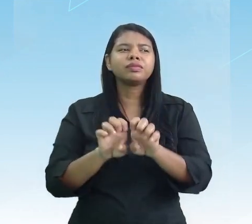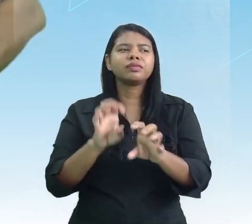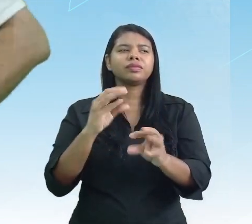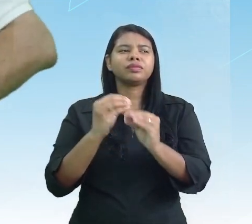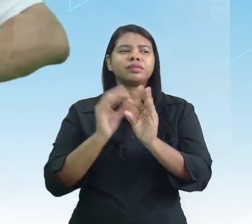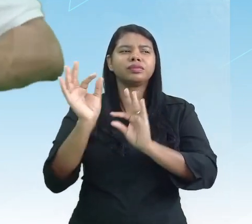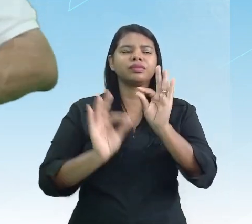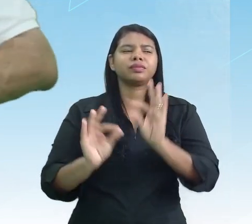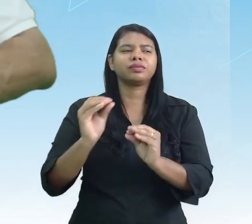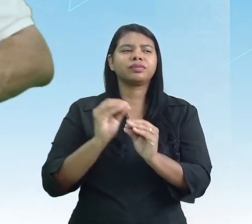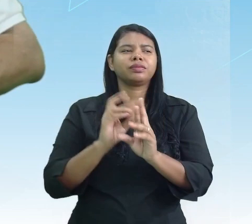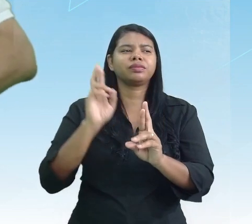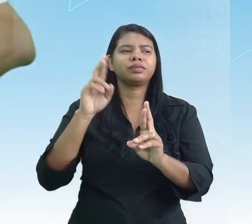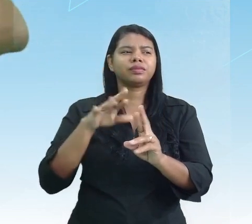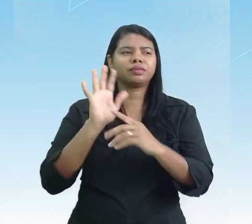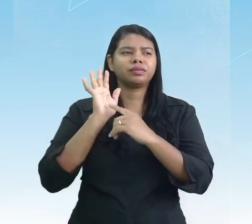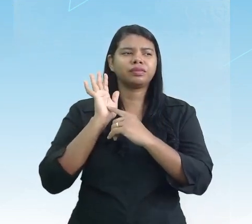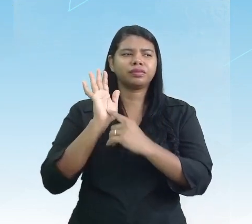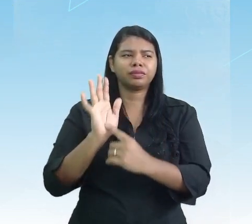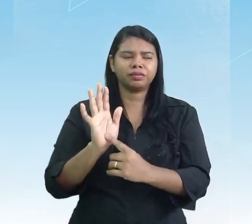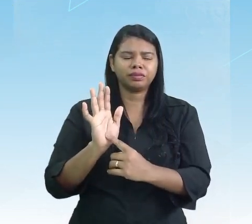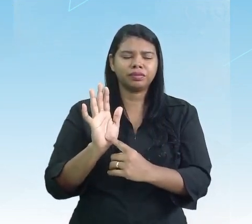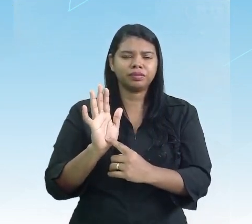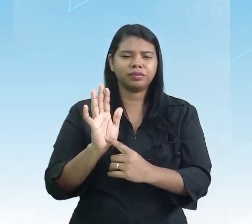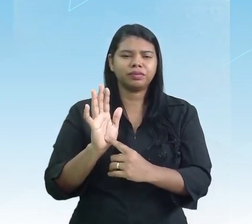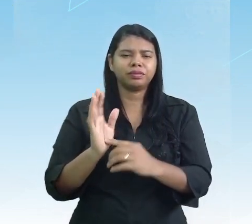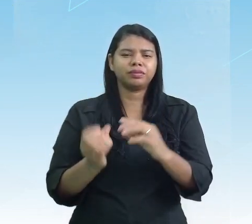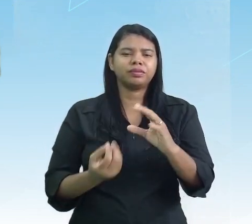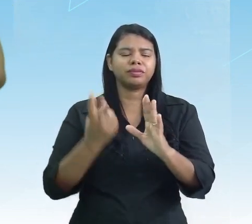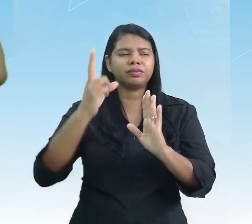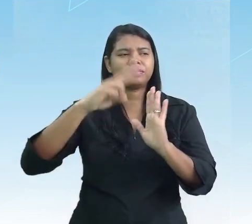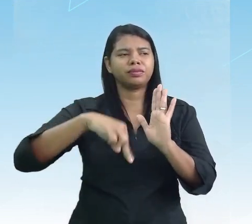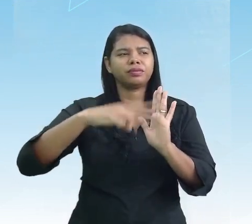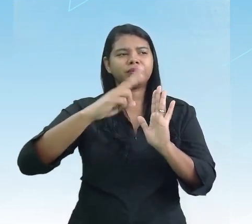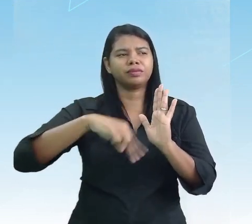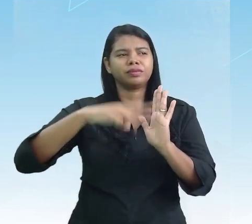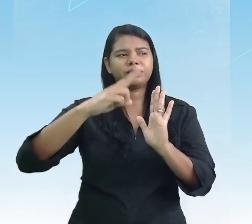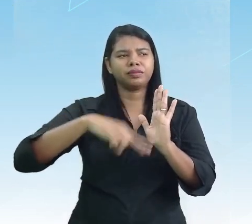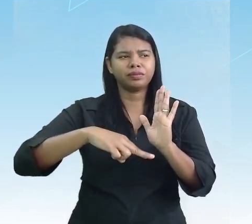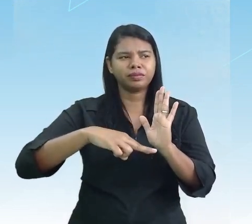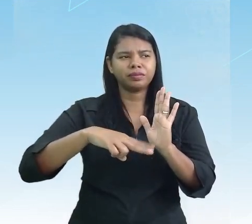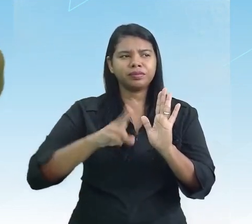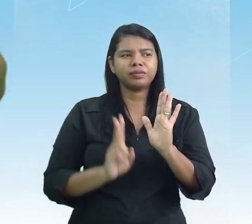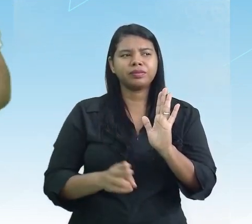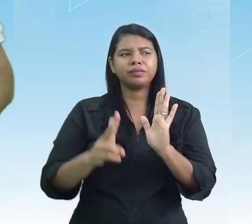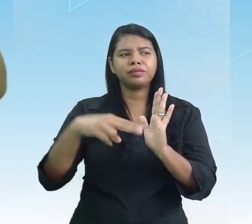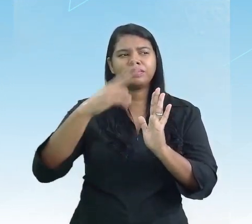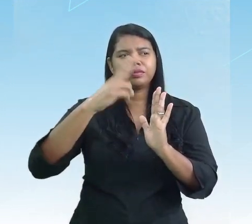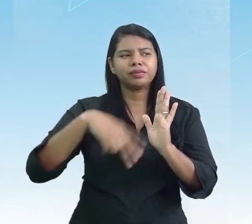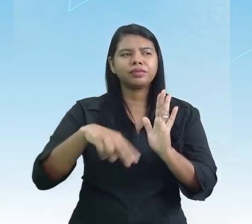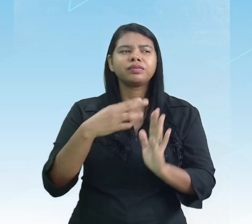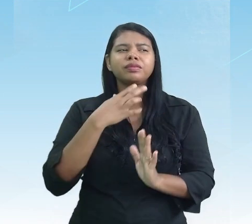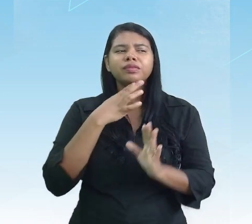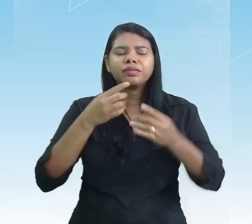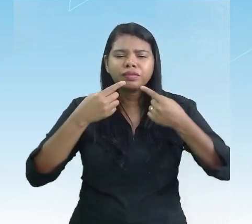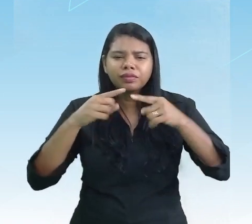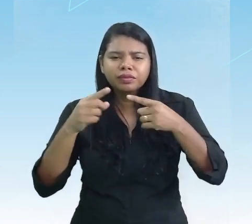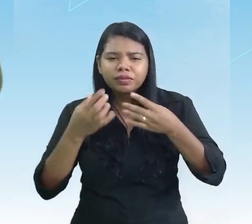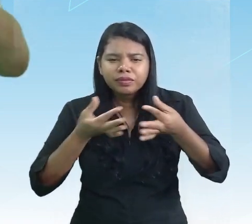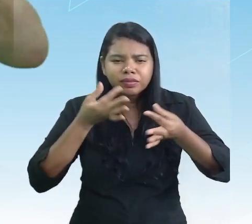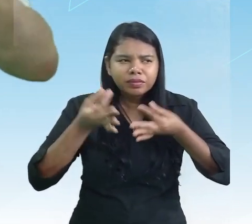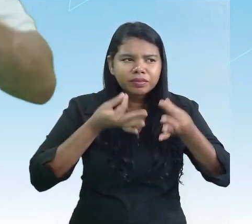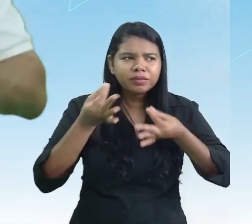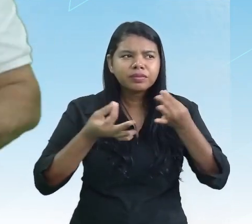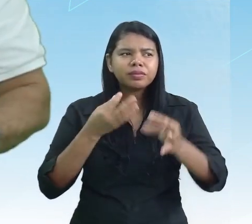argumento, ele surge com a leitura. Leia, conheça, critique. Agora